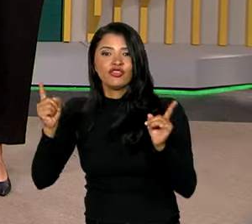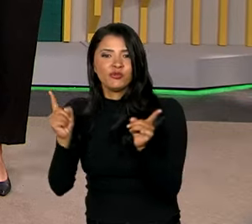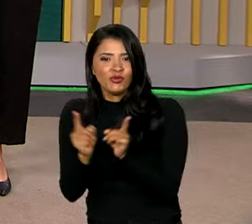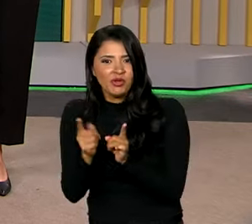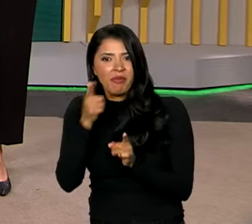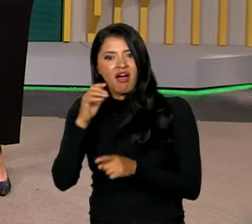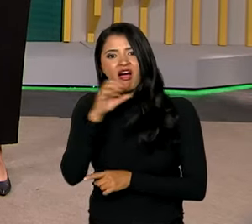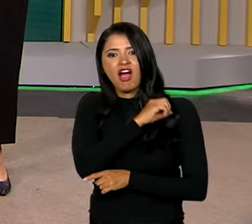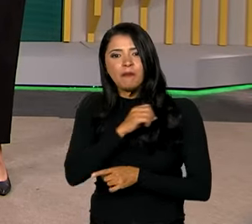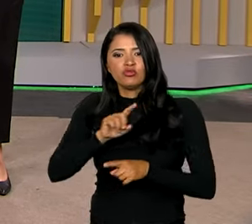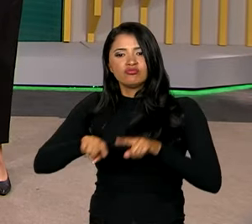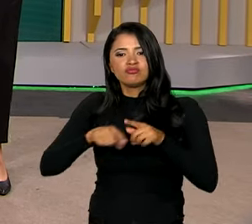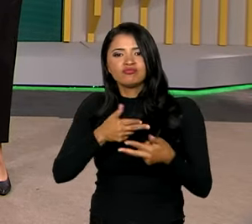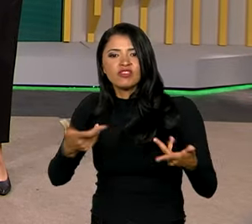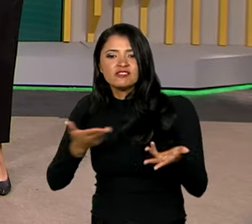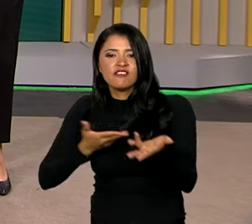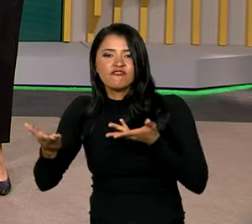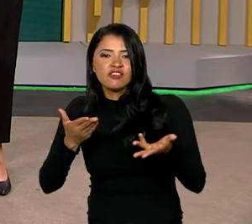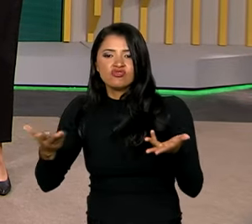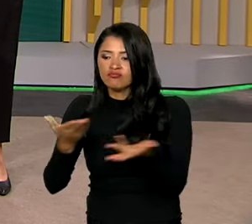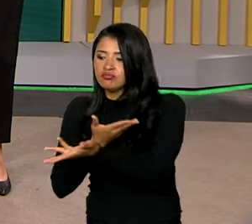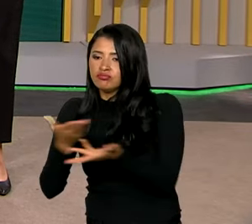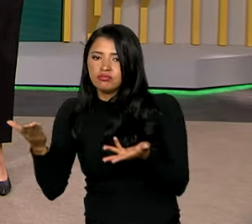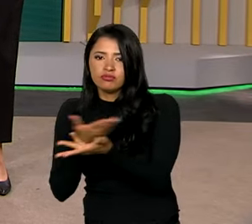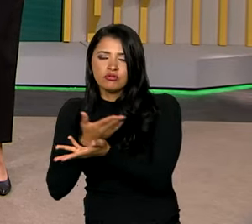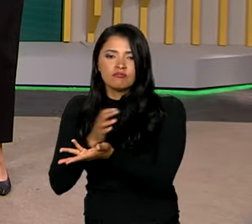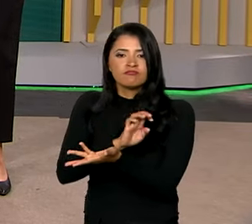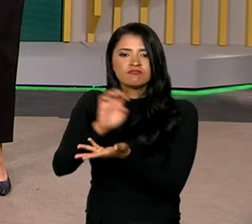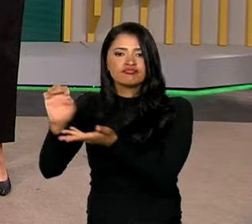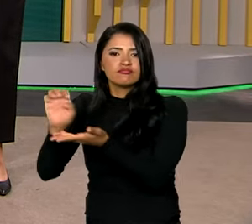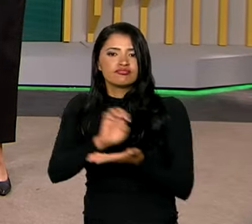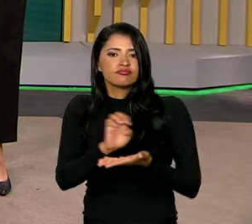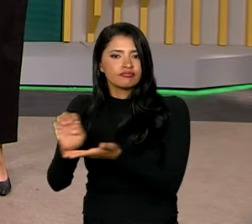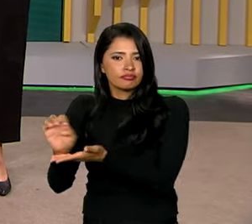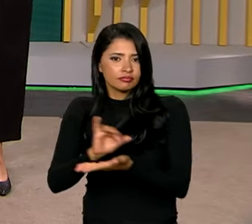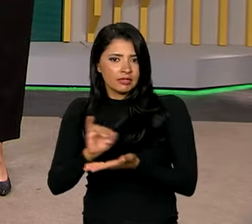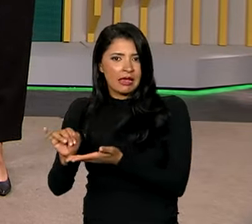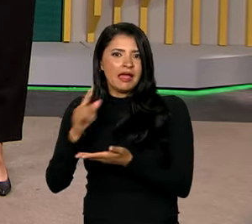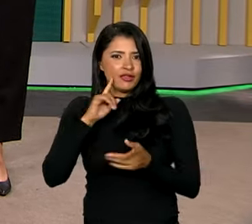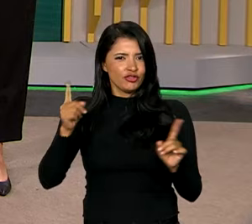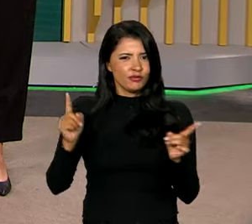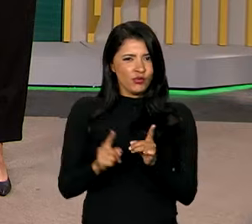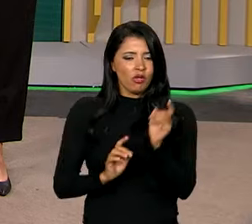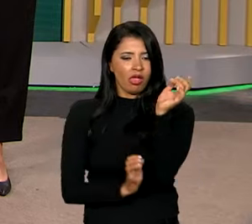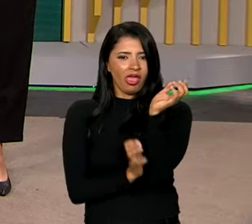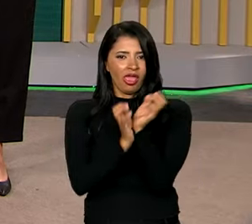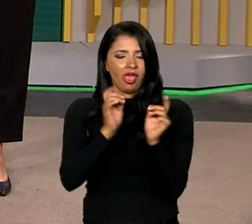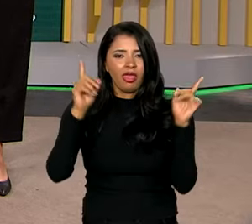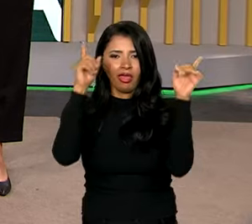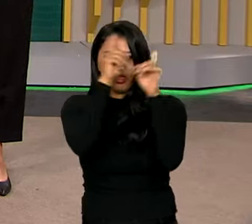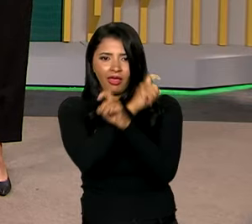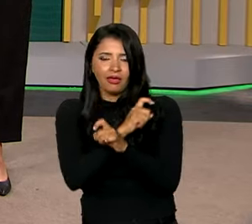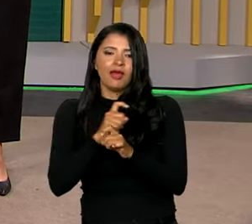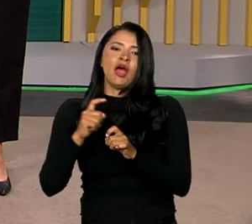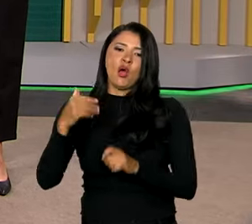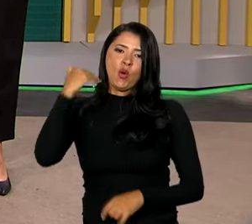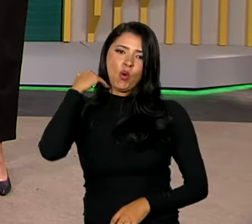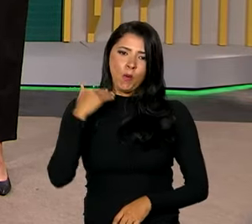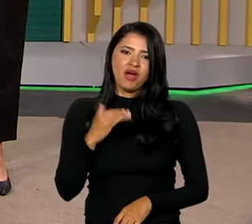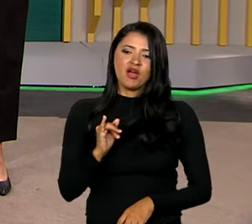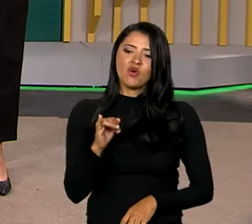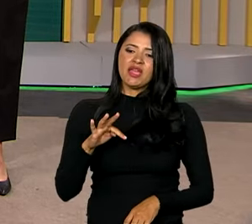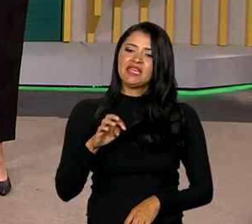de mercadorias e de serviços. E com esse objetivo de diminuir processos burocráticos, o Banco Interamericano